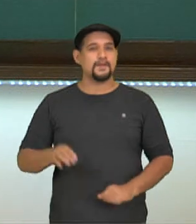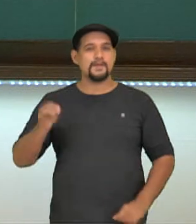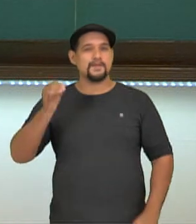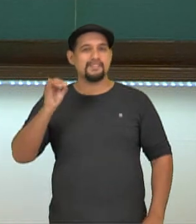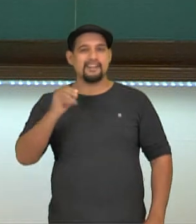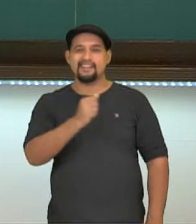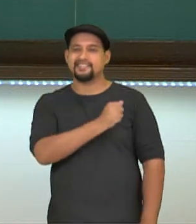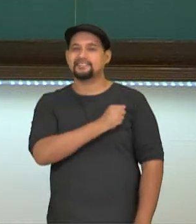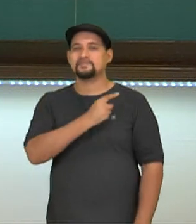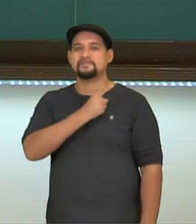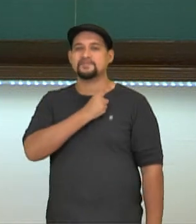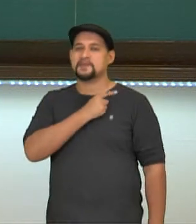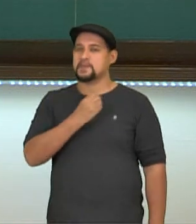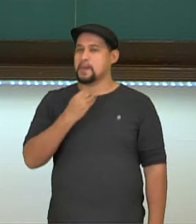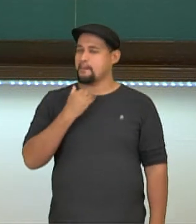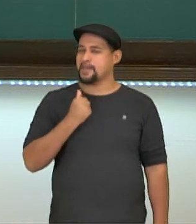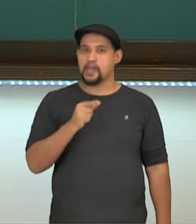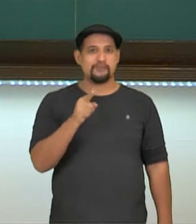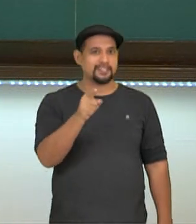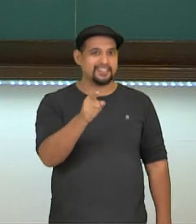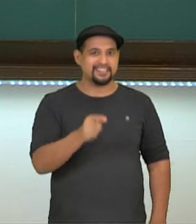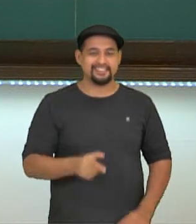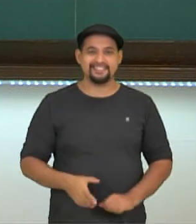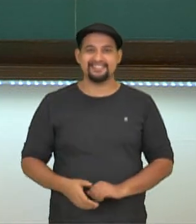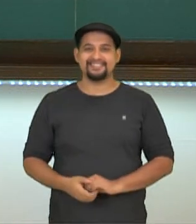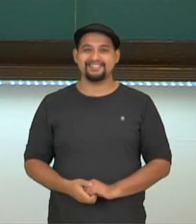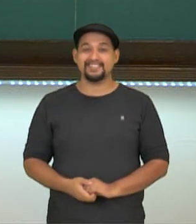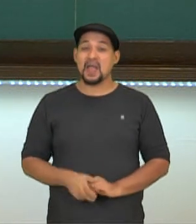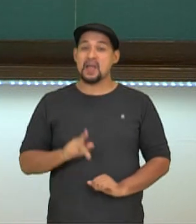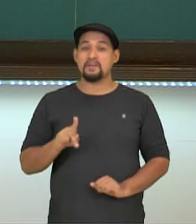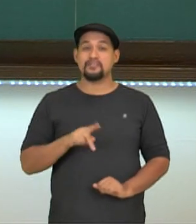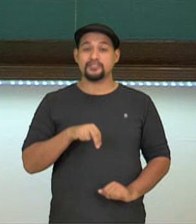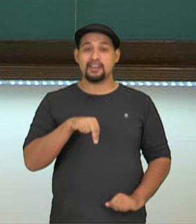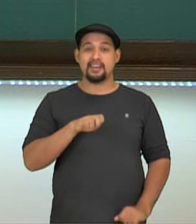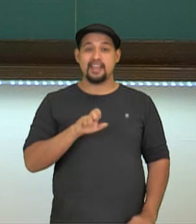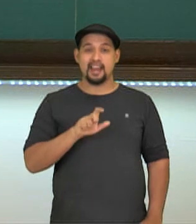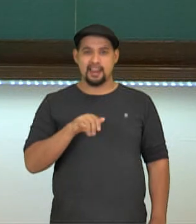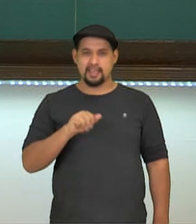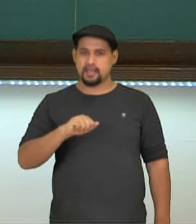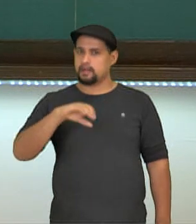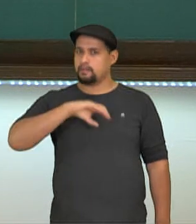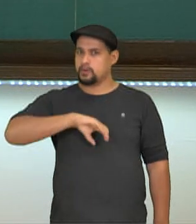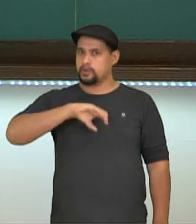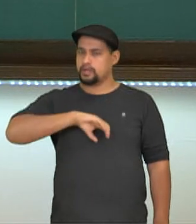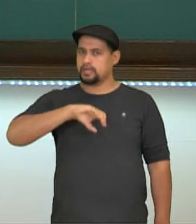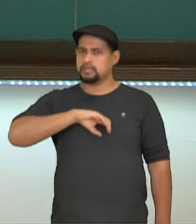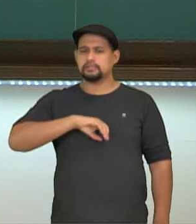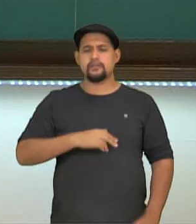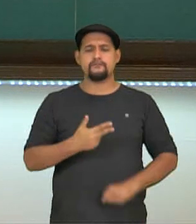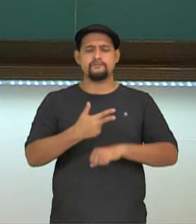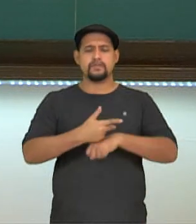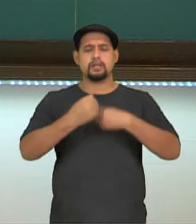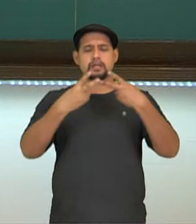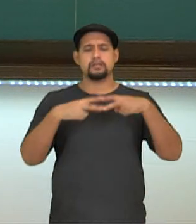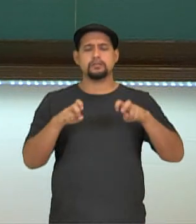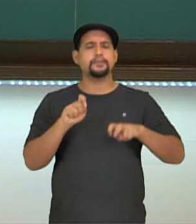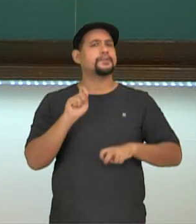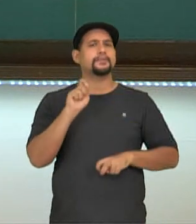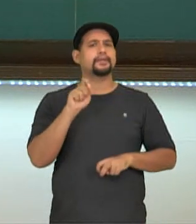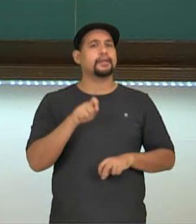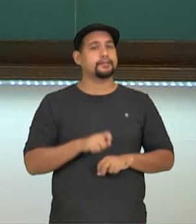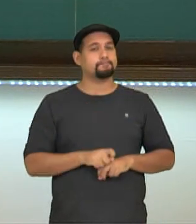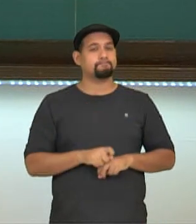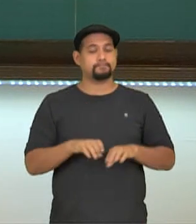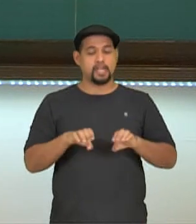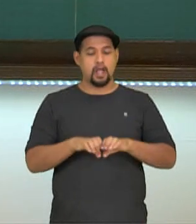Olá, estudantes da primeira série, tudo bem com vocês? Eu sou a professora Nelinha de Língua Portuguesa e nesse vídeo nós vamos falar sobre